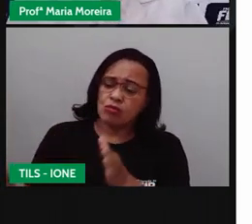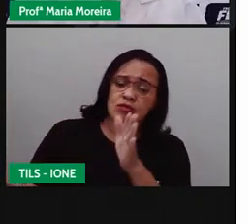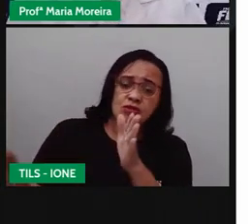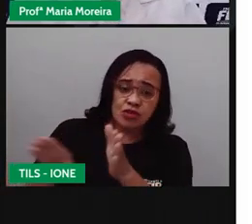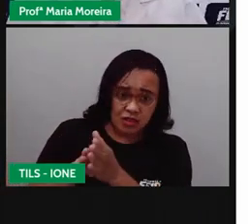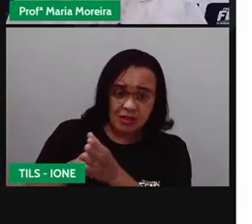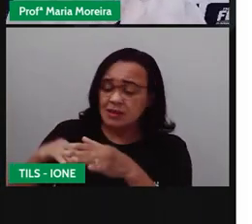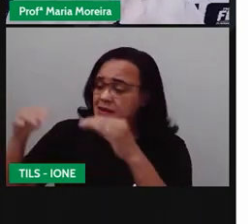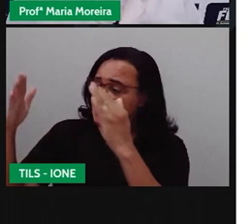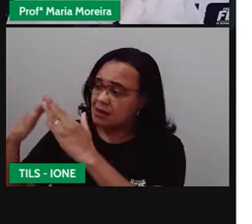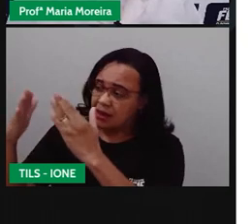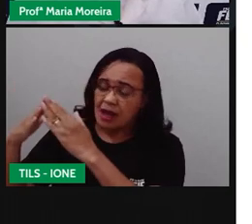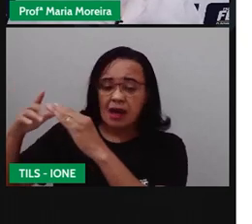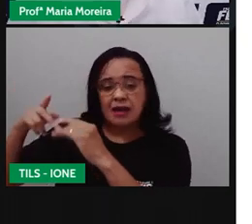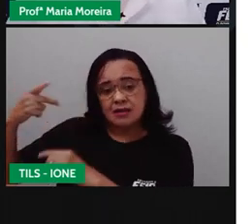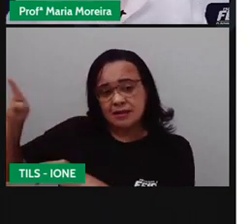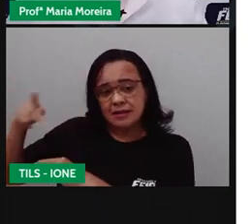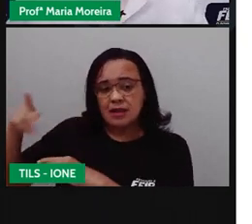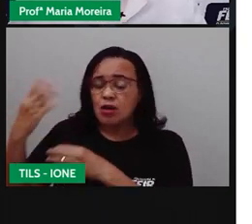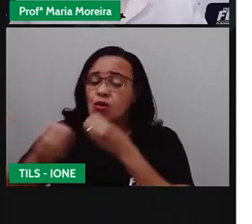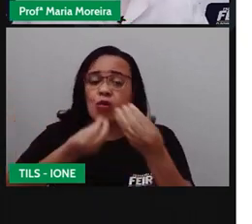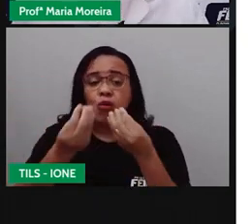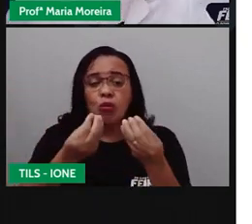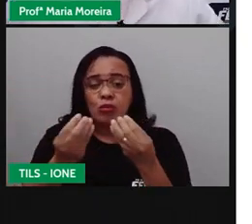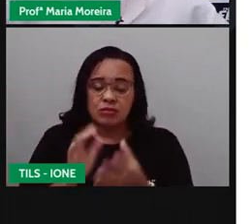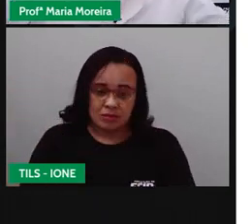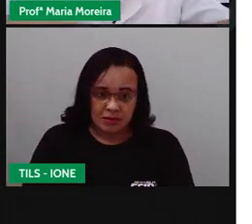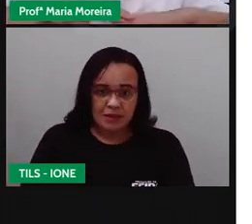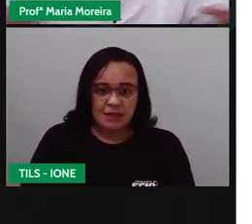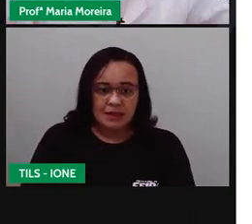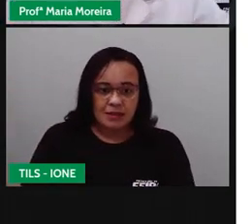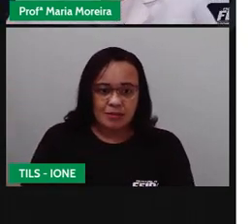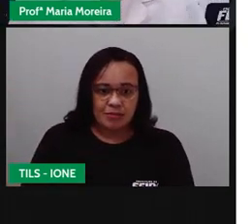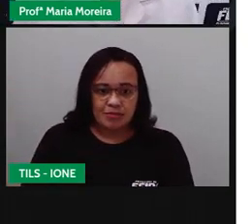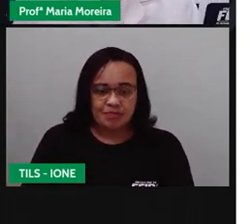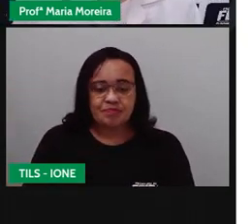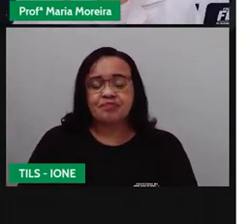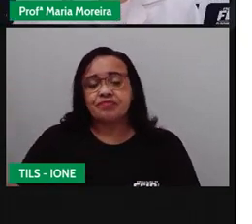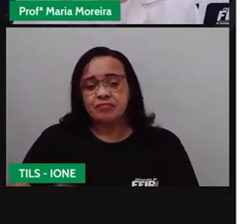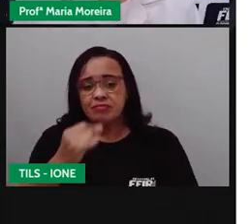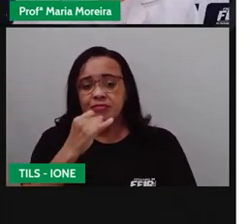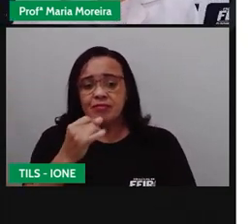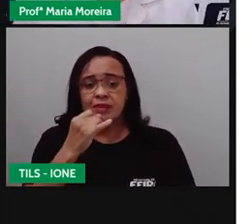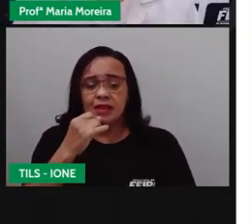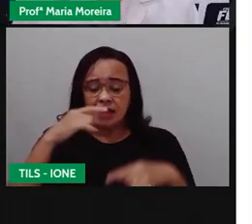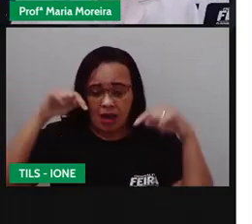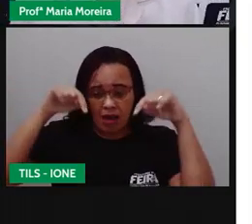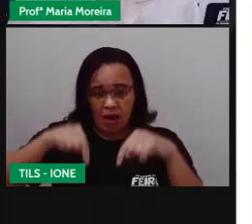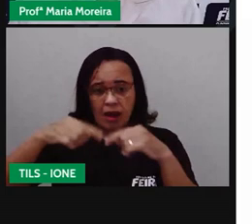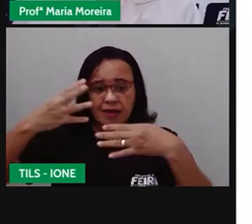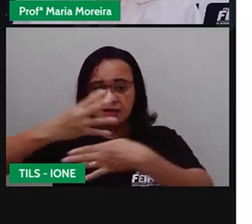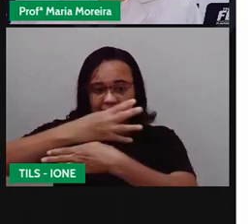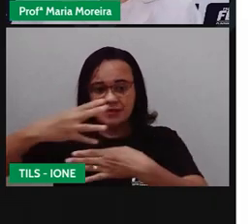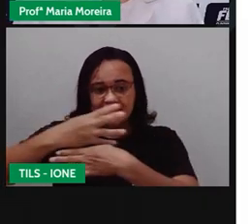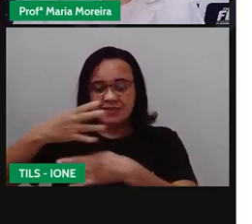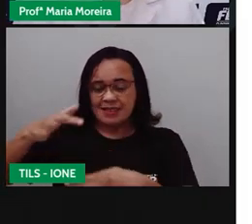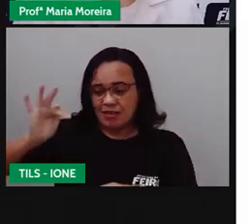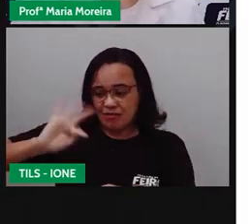próximo da minha casa? Imagine só, né? Bom, vamos consumir só o que Feira de Santana produz,